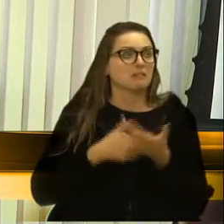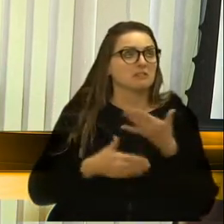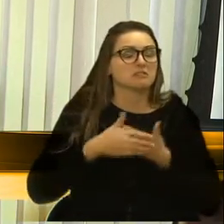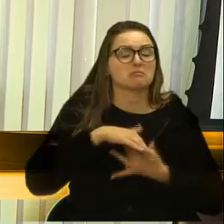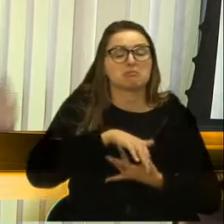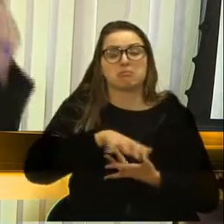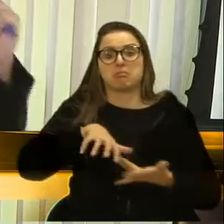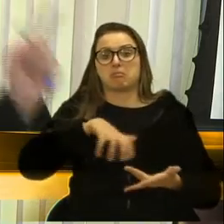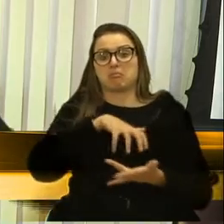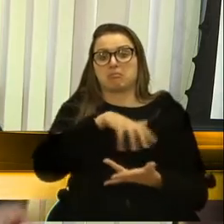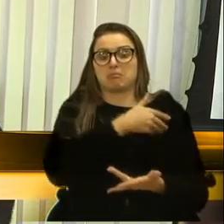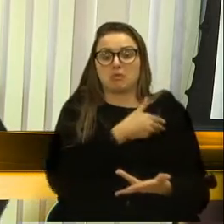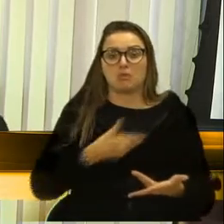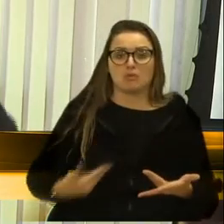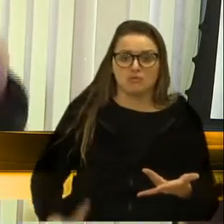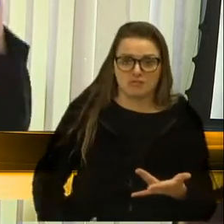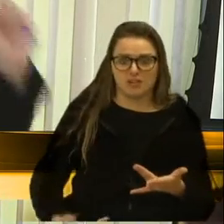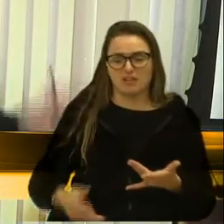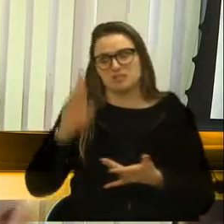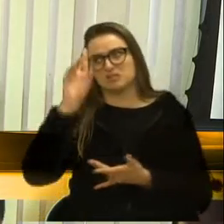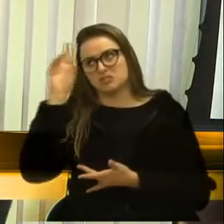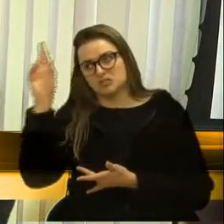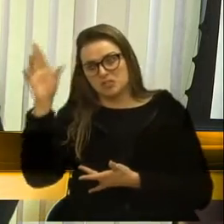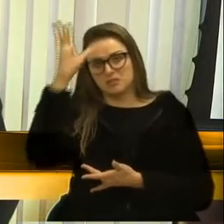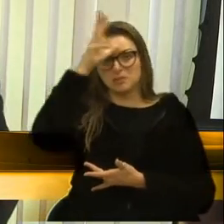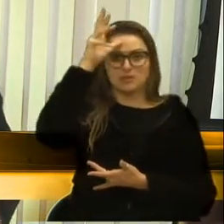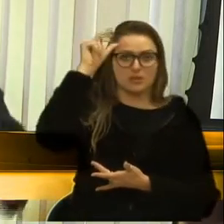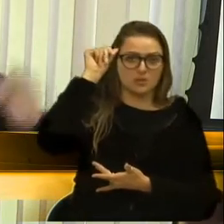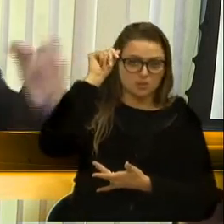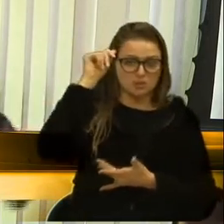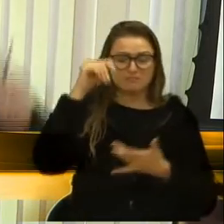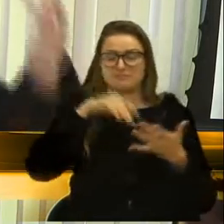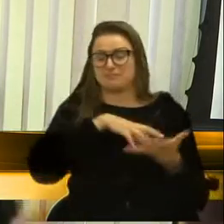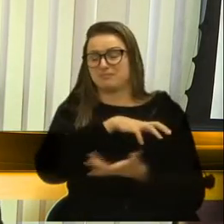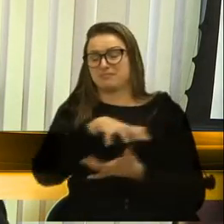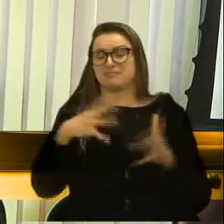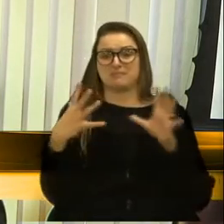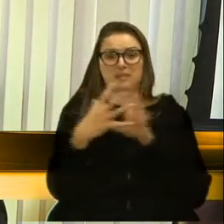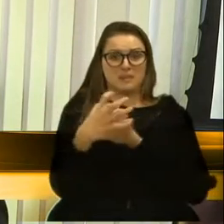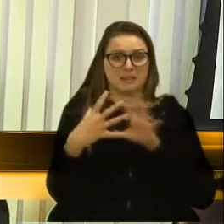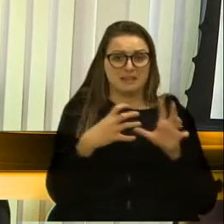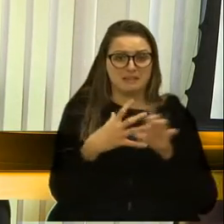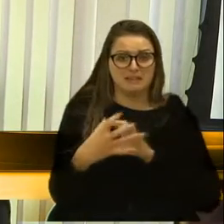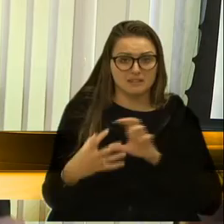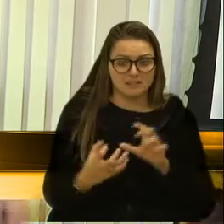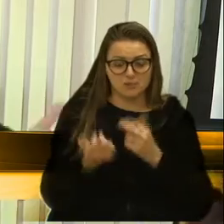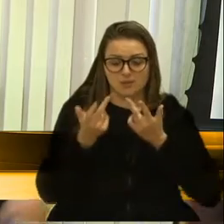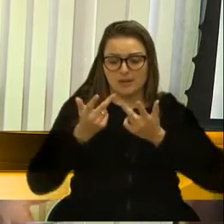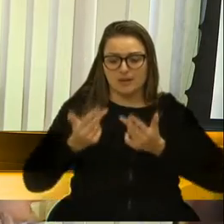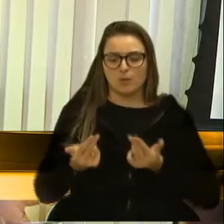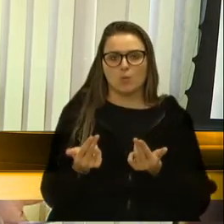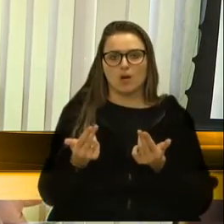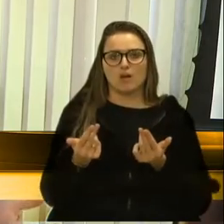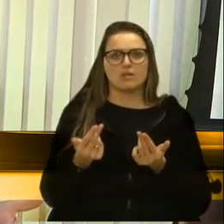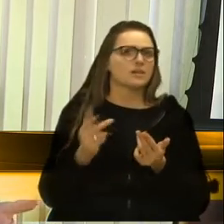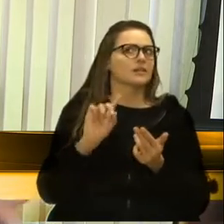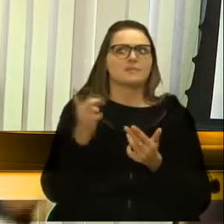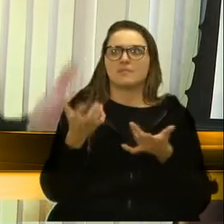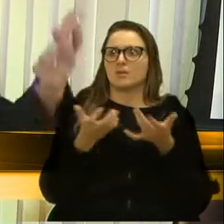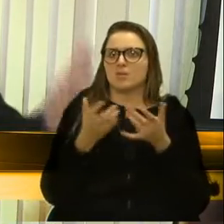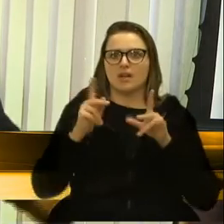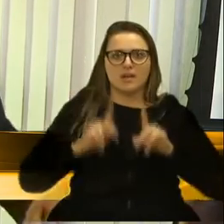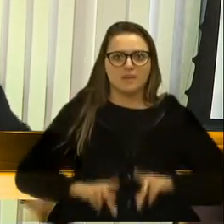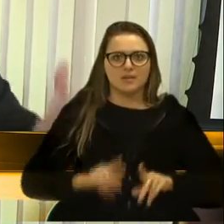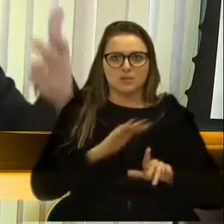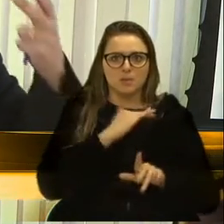entre governadores e governadores, entre prefeitos e prefeitos, e aí nós estamos brigando pela mesma causa. Nós não queremos que as pessoas morram, nós queremos